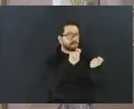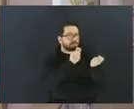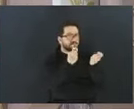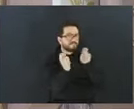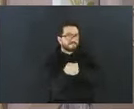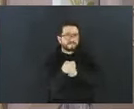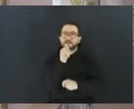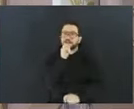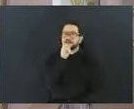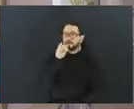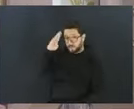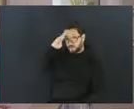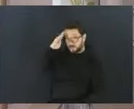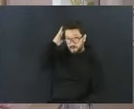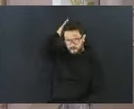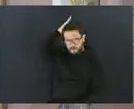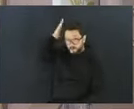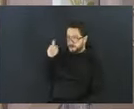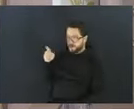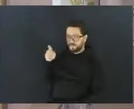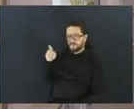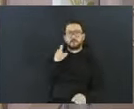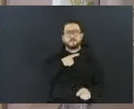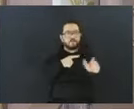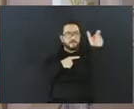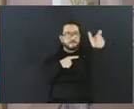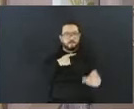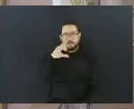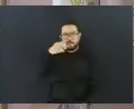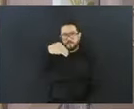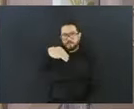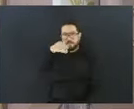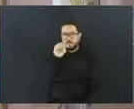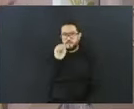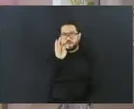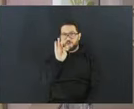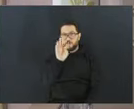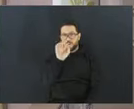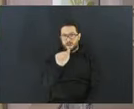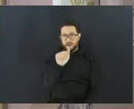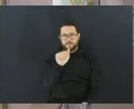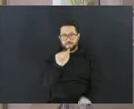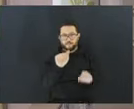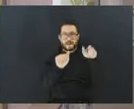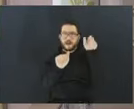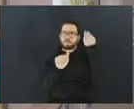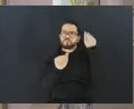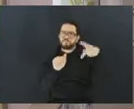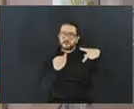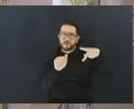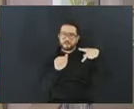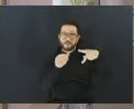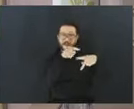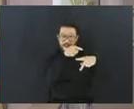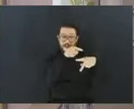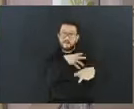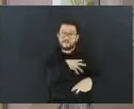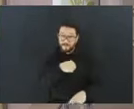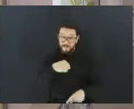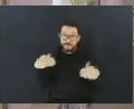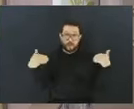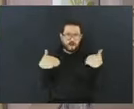projeto encabeçado pelo capitão Mota, que já está na reserva, mas que ele também é pai de autista, então ele sentiu, passou pelo